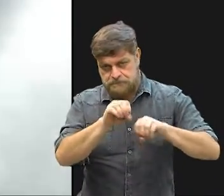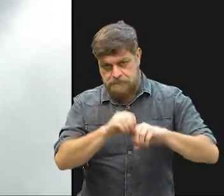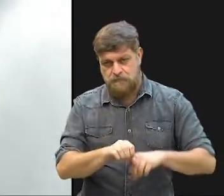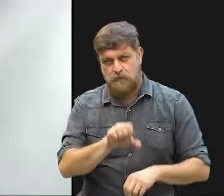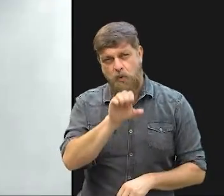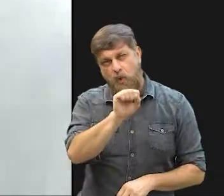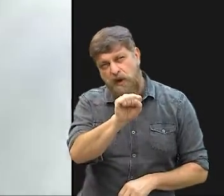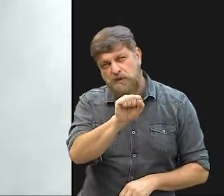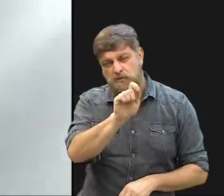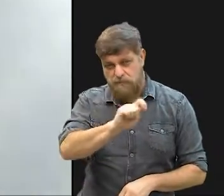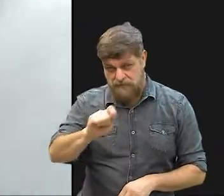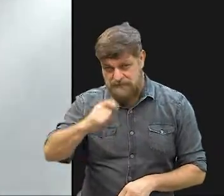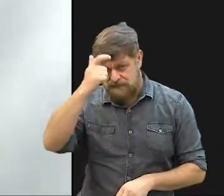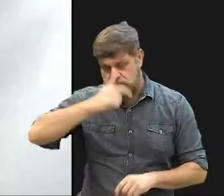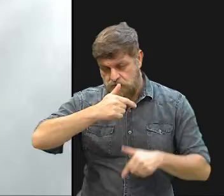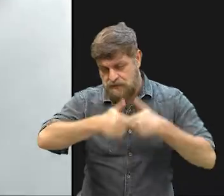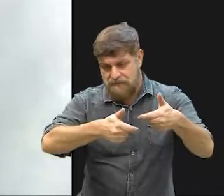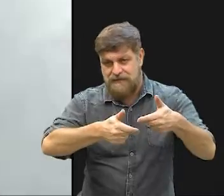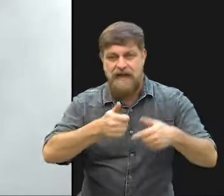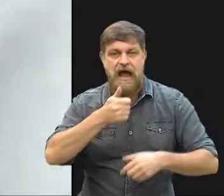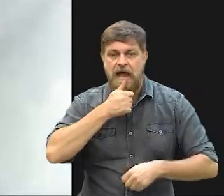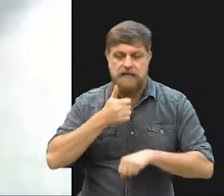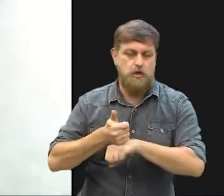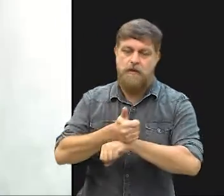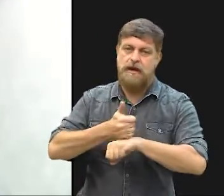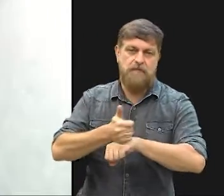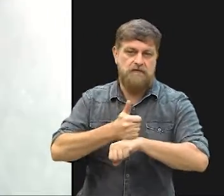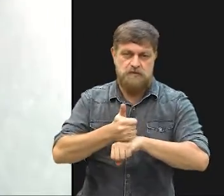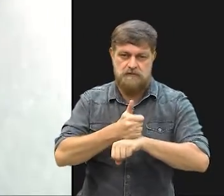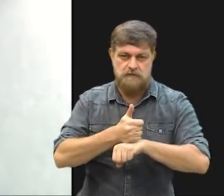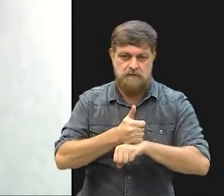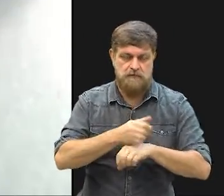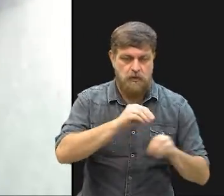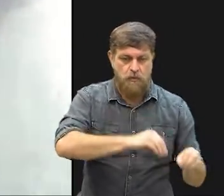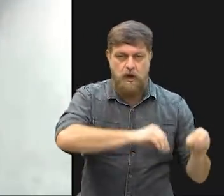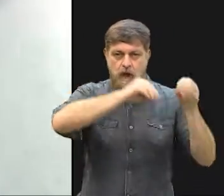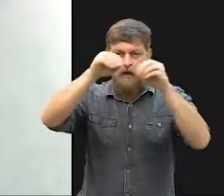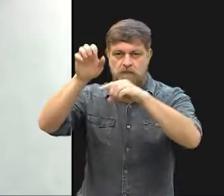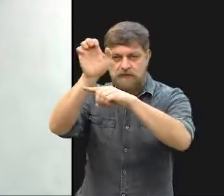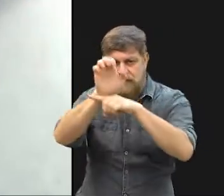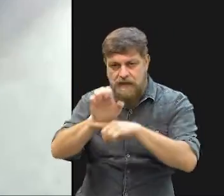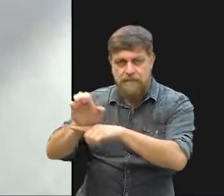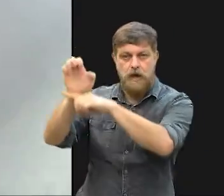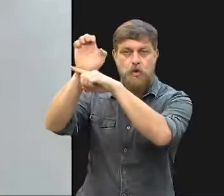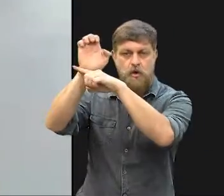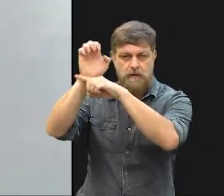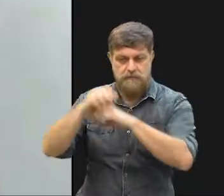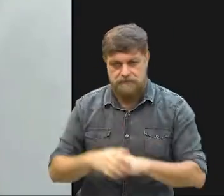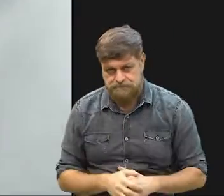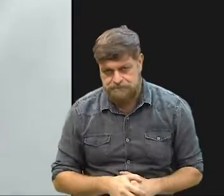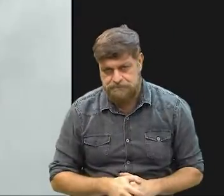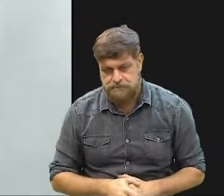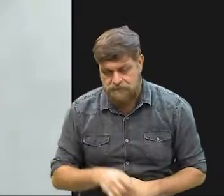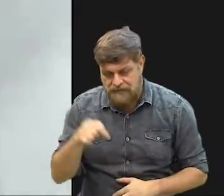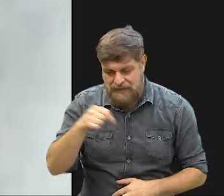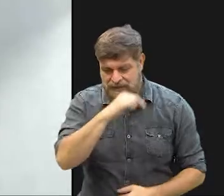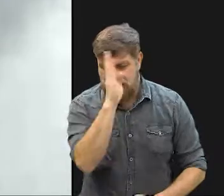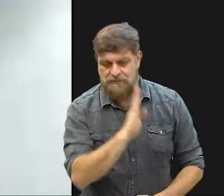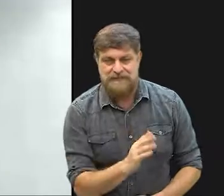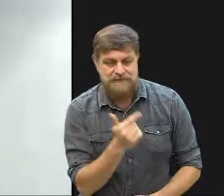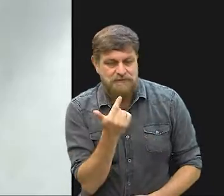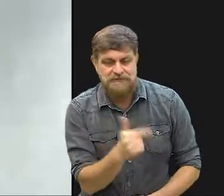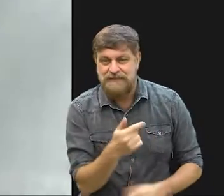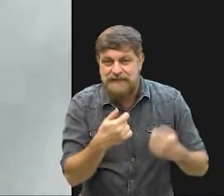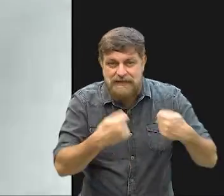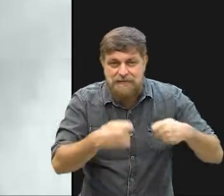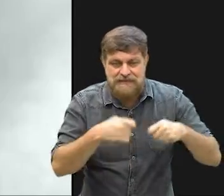8 ou 9 meses, mas ainda não era profissional no Brasil, então acabei voltando para a Europa. Então, aqui no Brasil não tinha